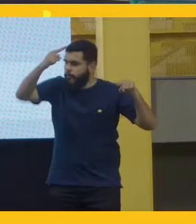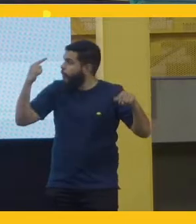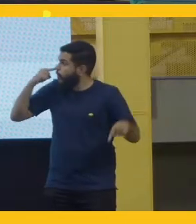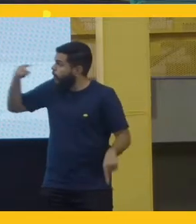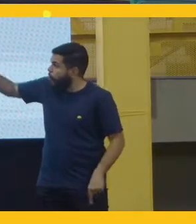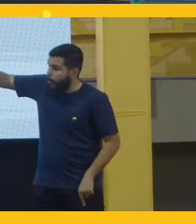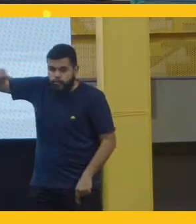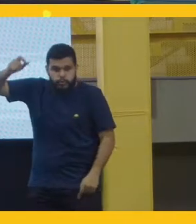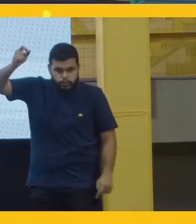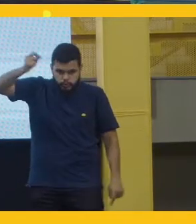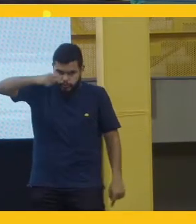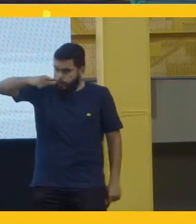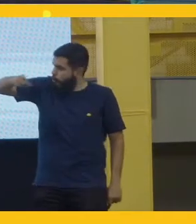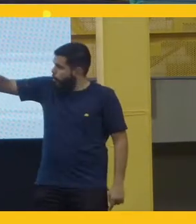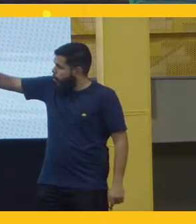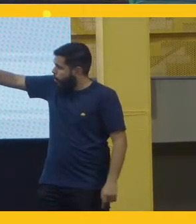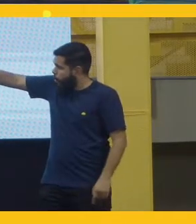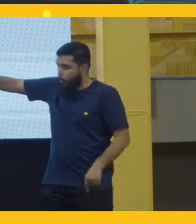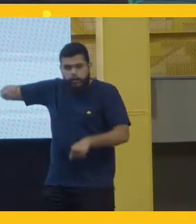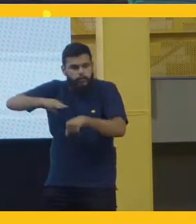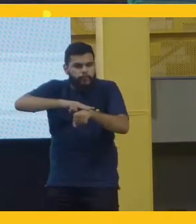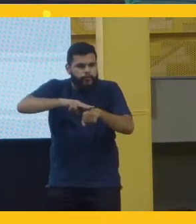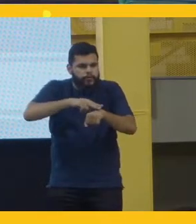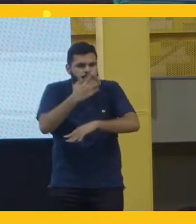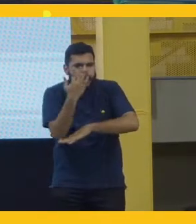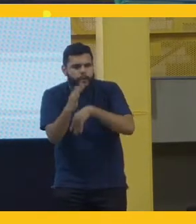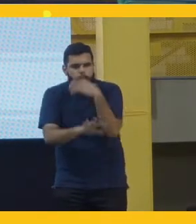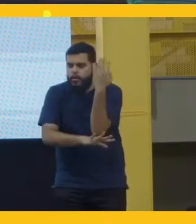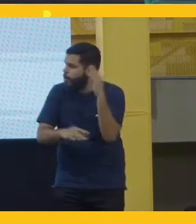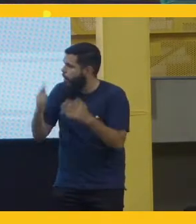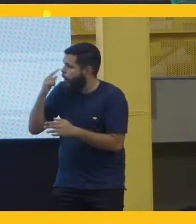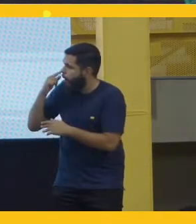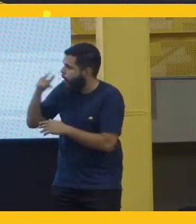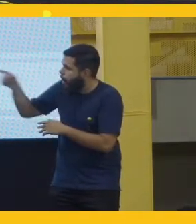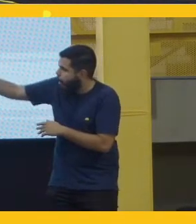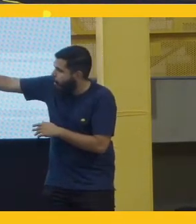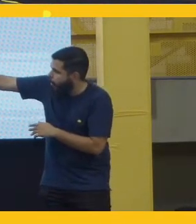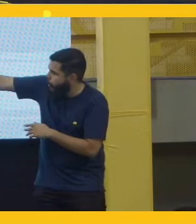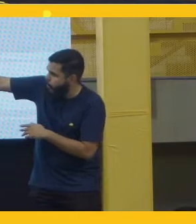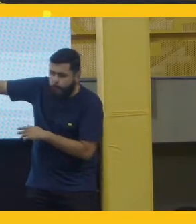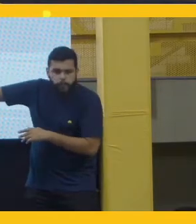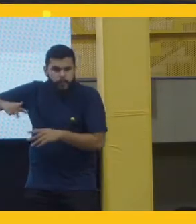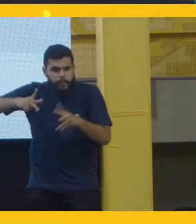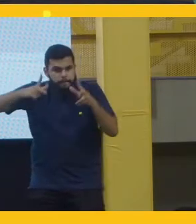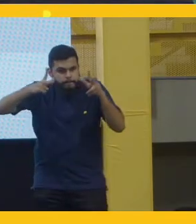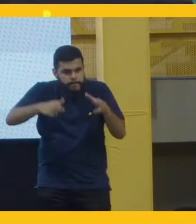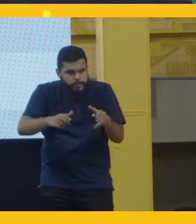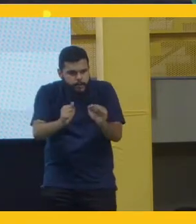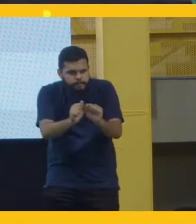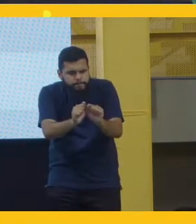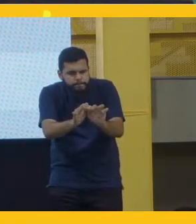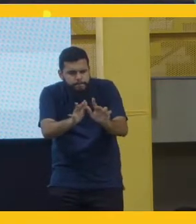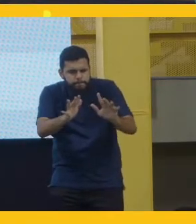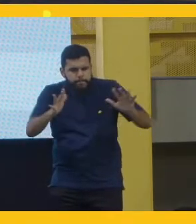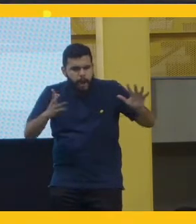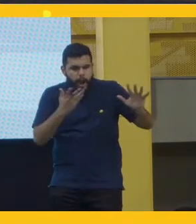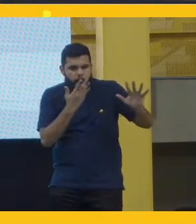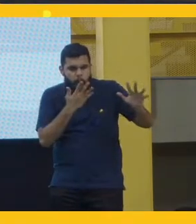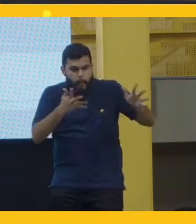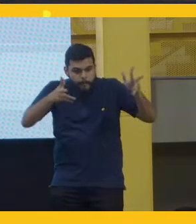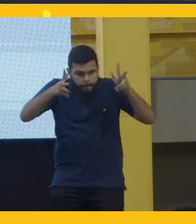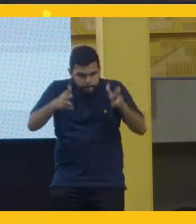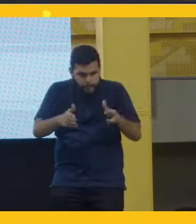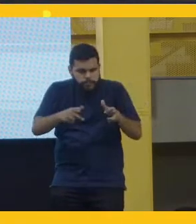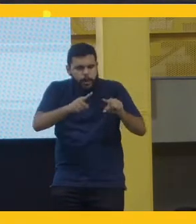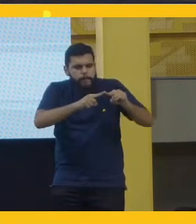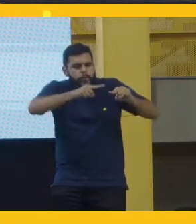arenoso e a grama. Porque eles vão refletir do mesmo jeito essa faixa de comprimento de